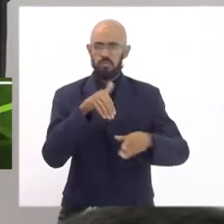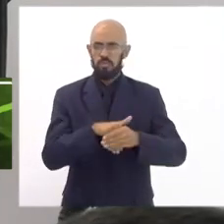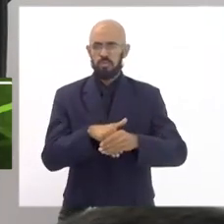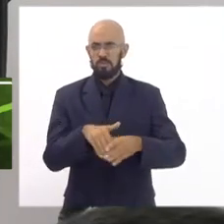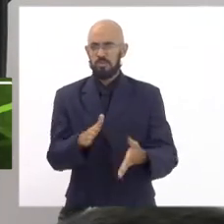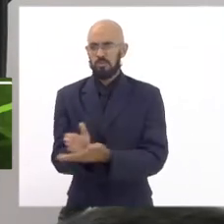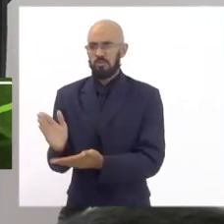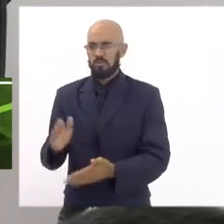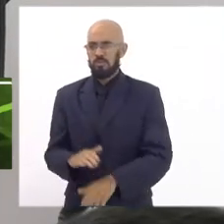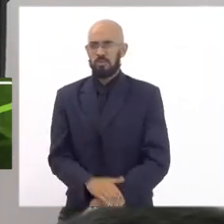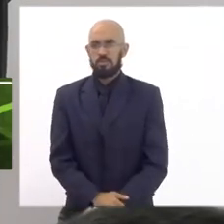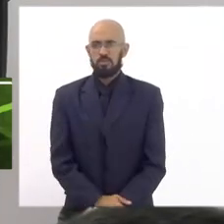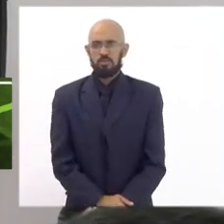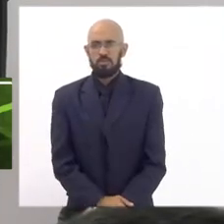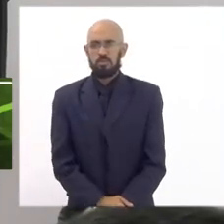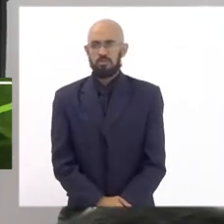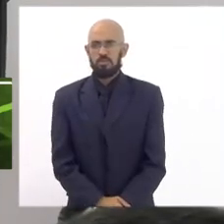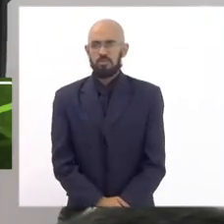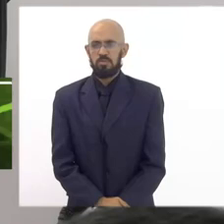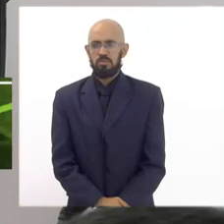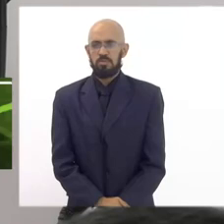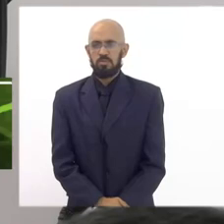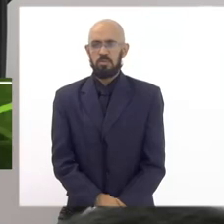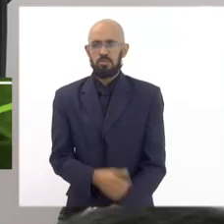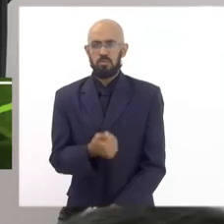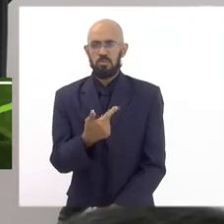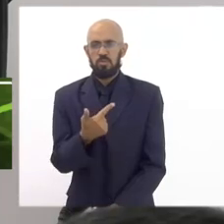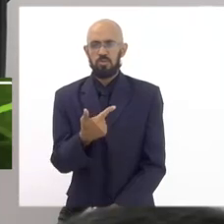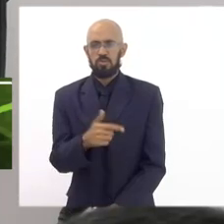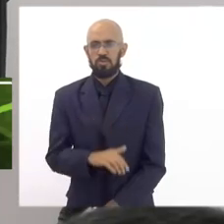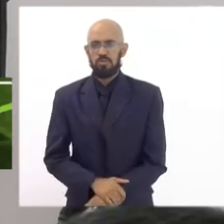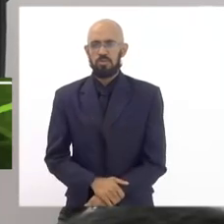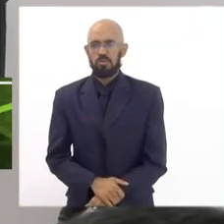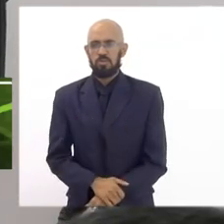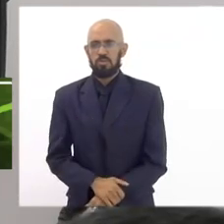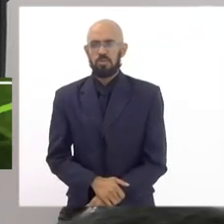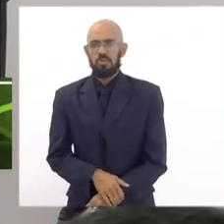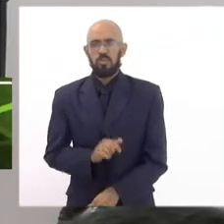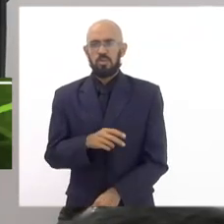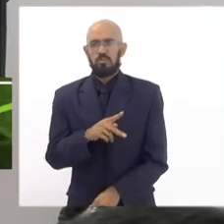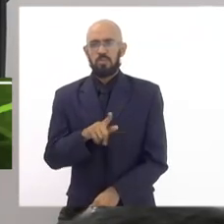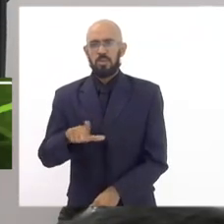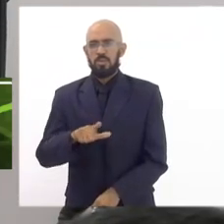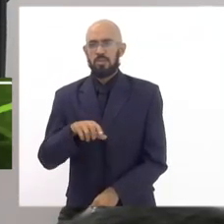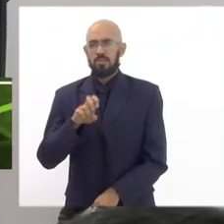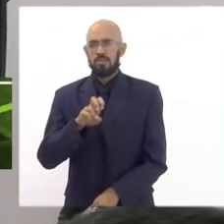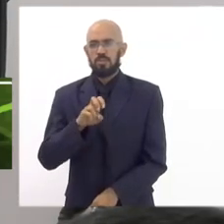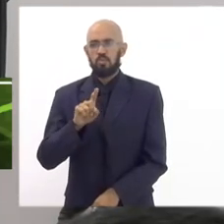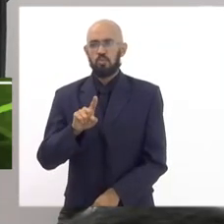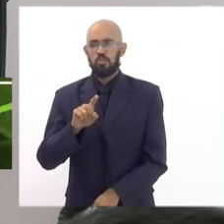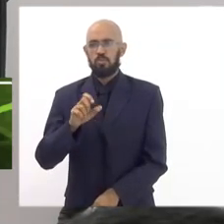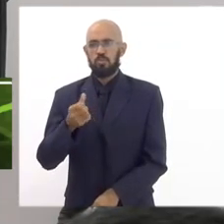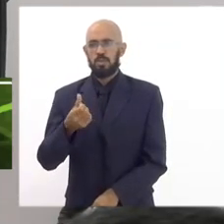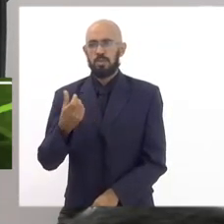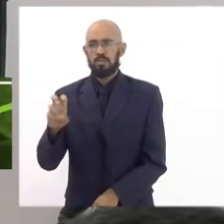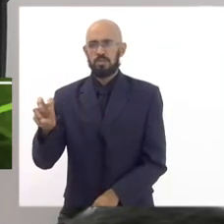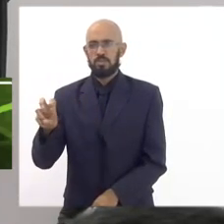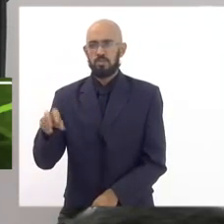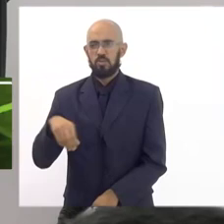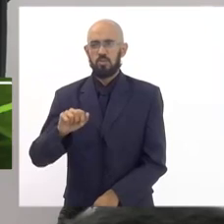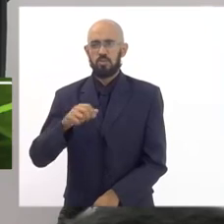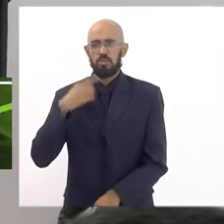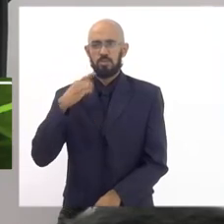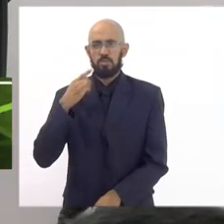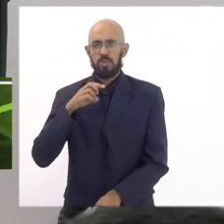votação, aprovado. 12. Projeto de lei 5165-2021, autoria do deputado Noel de